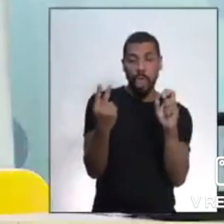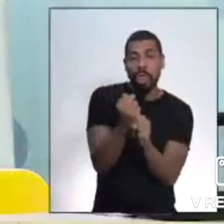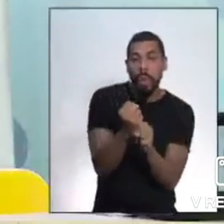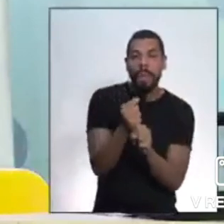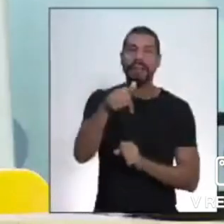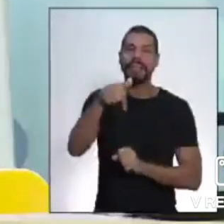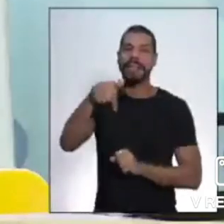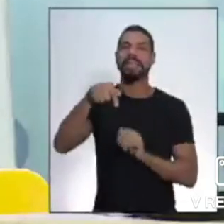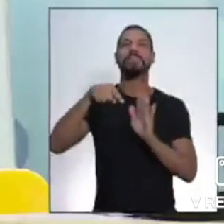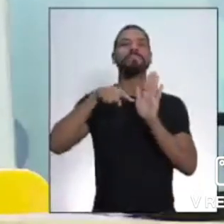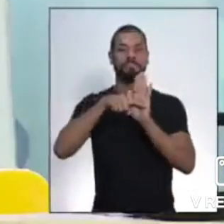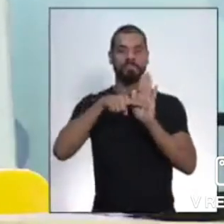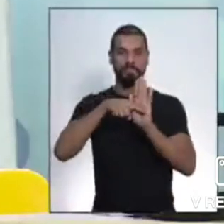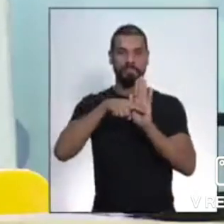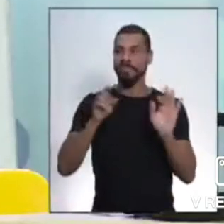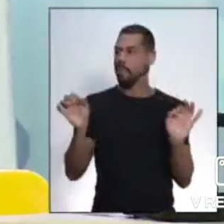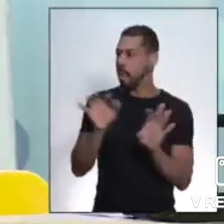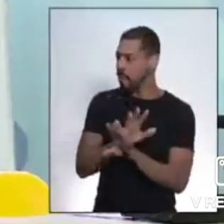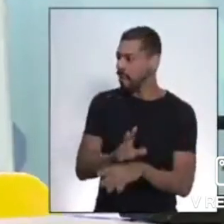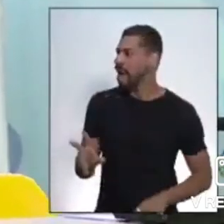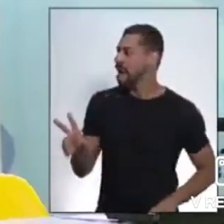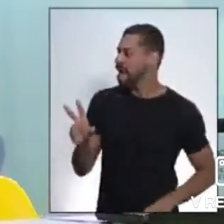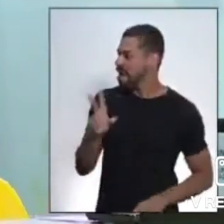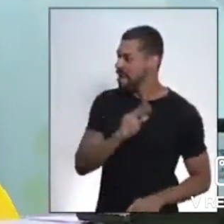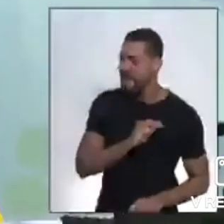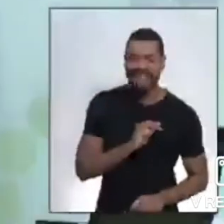esse exercício, Marcos. Nossa!